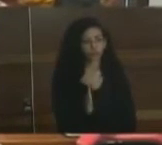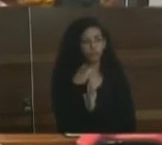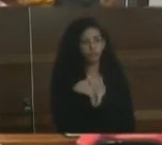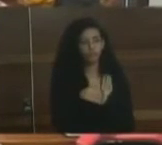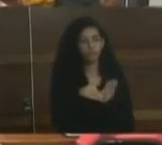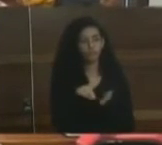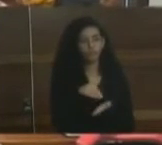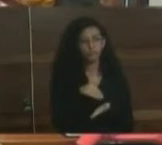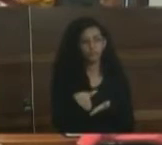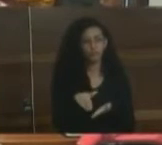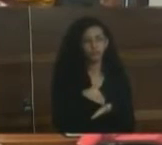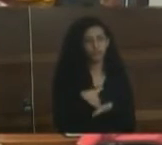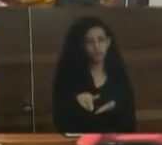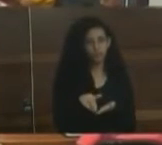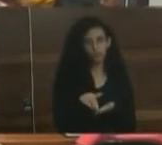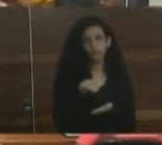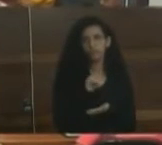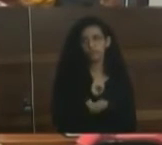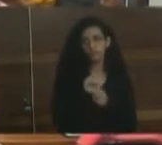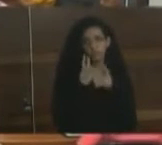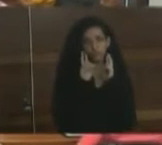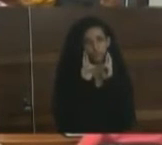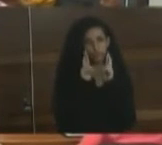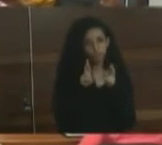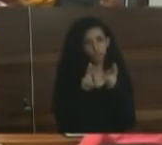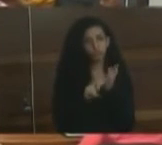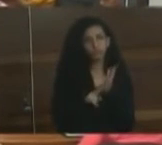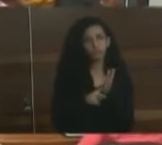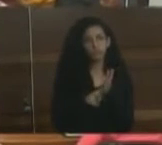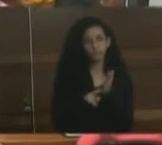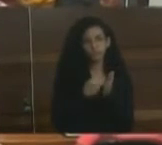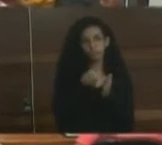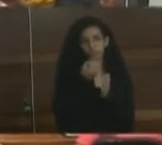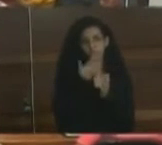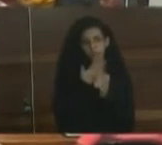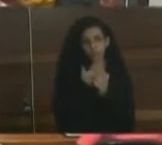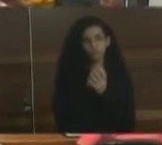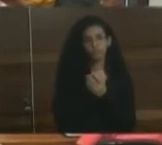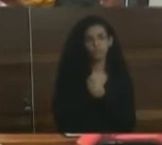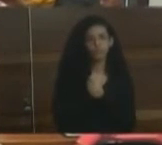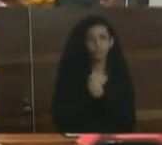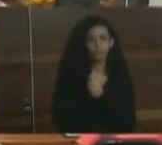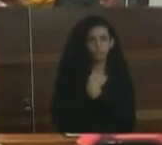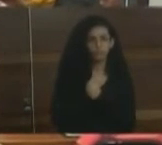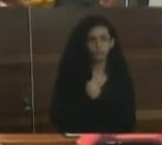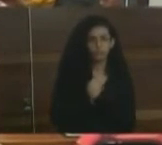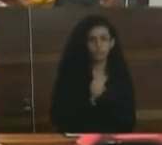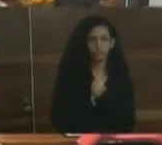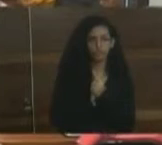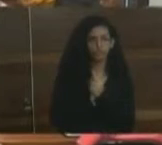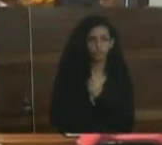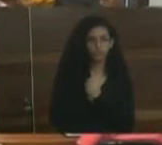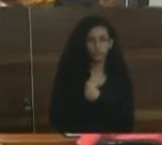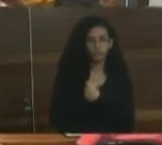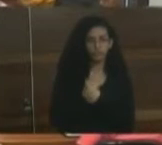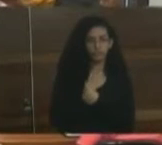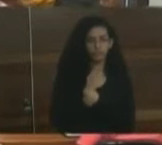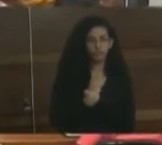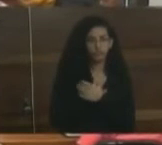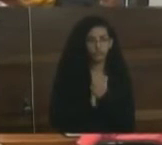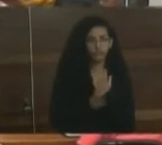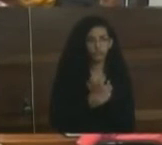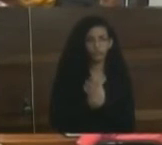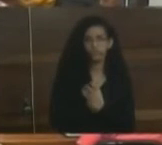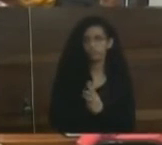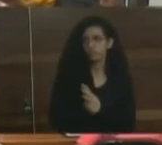tomando um tempinho aqui não e aí eu quero ficar